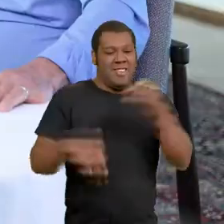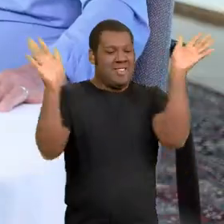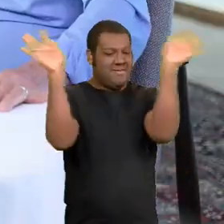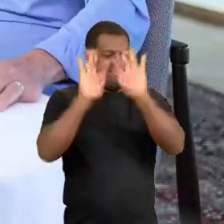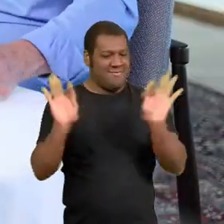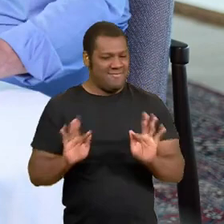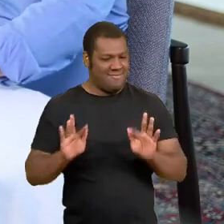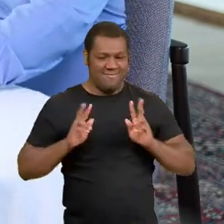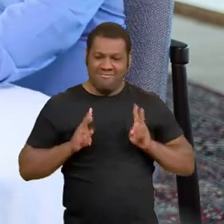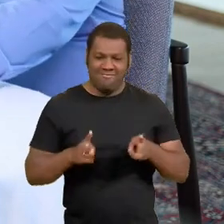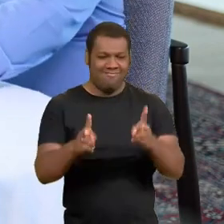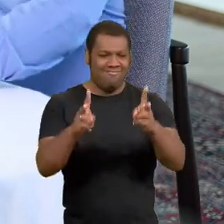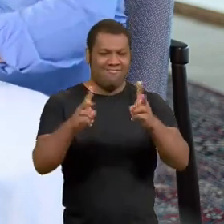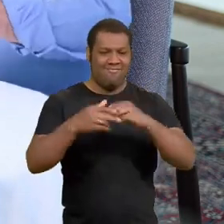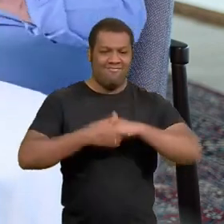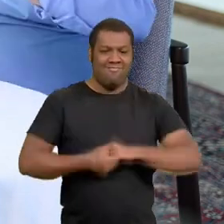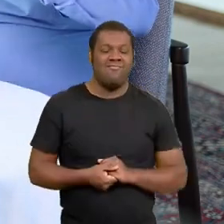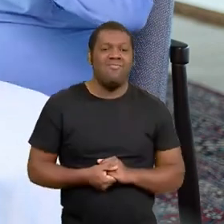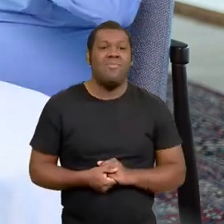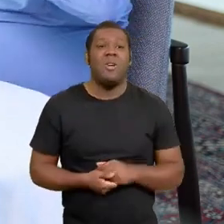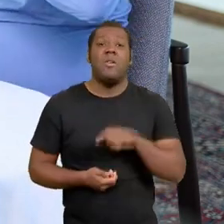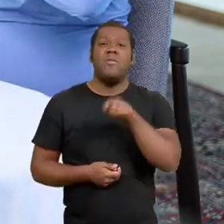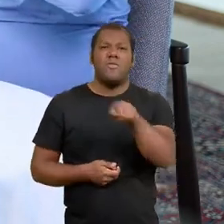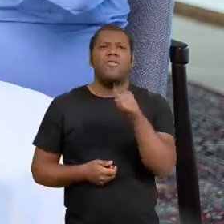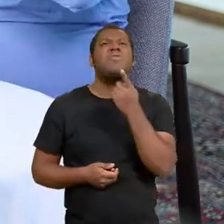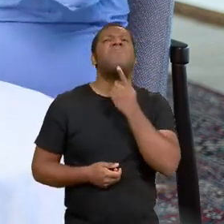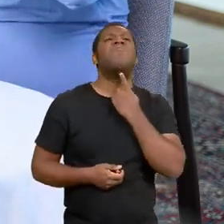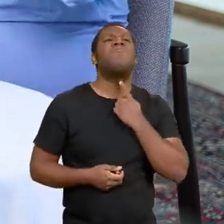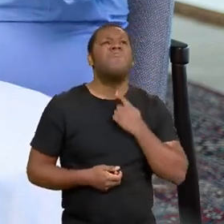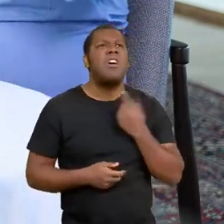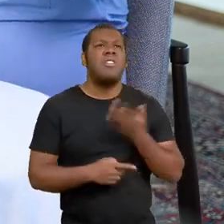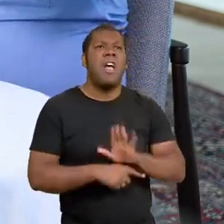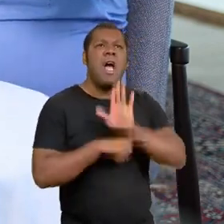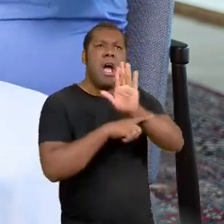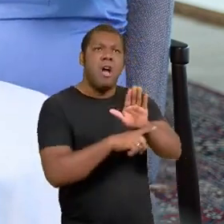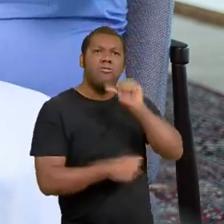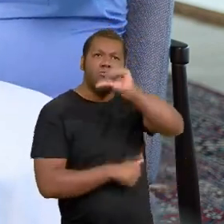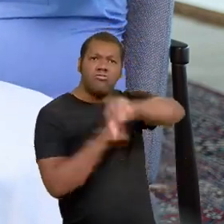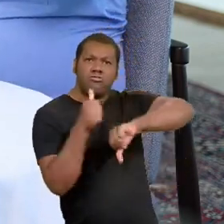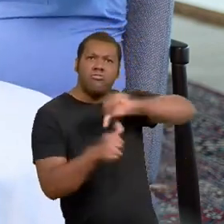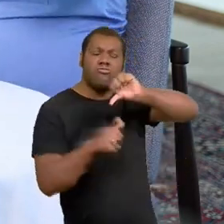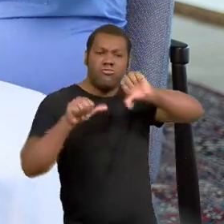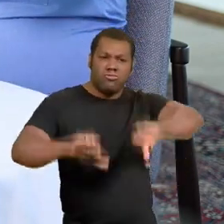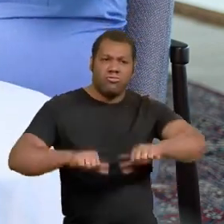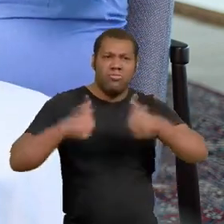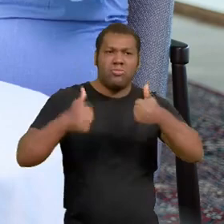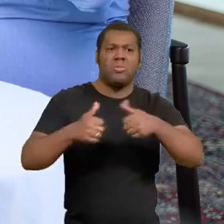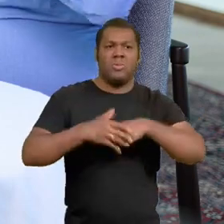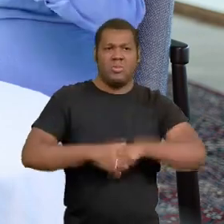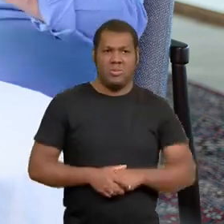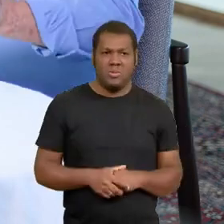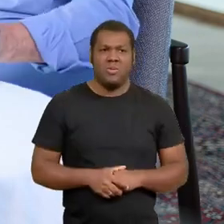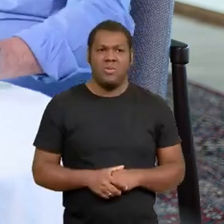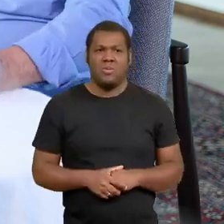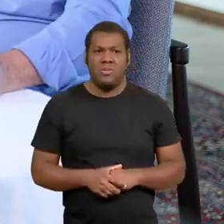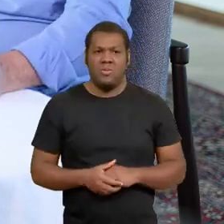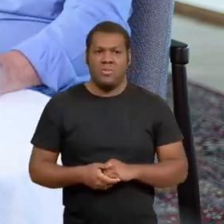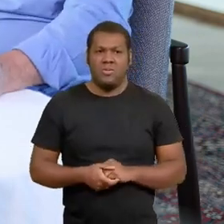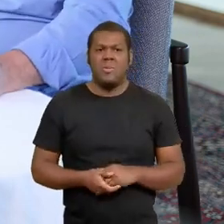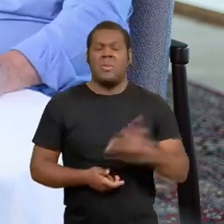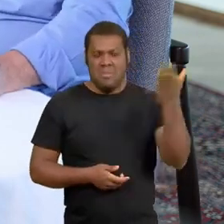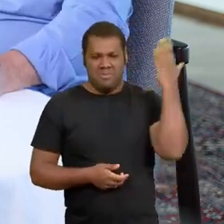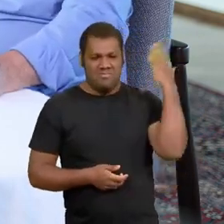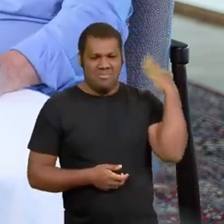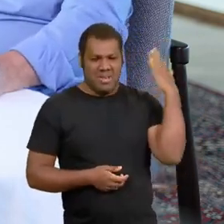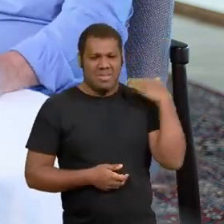Essa vontade de mudança, né? Essa vontade desse mundo, que é um mundo que já teve, né? Que lá atrás a gente tinha saído